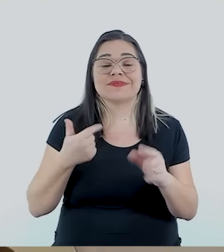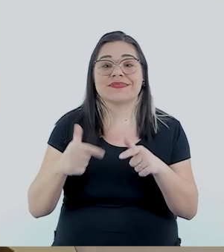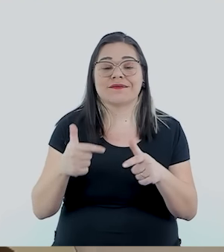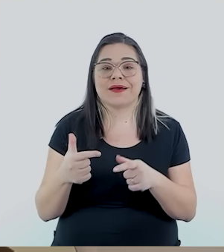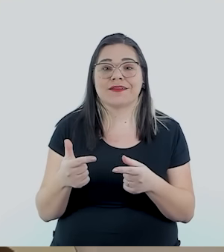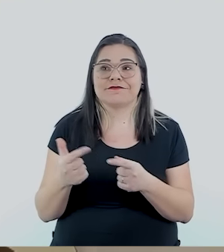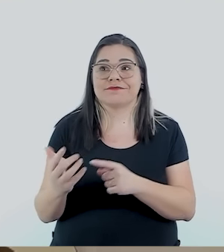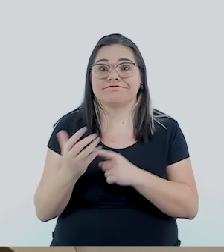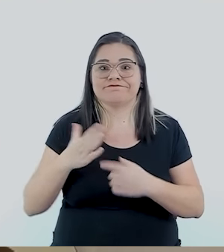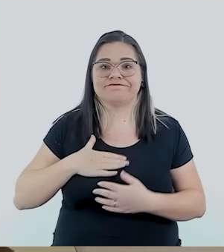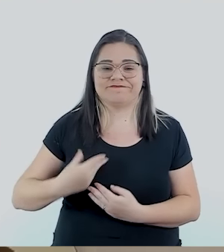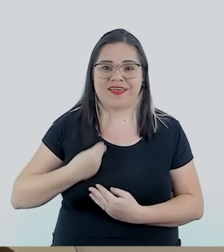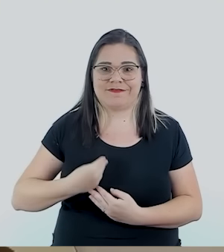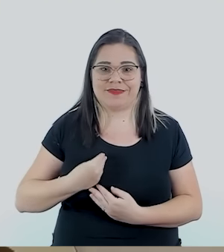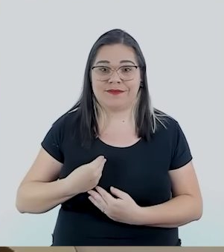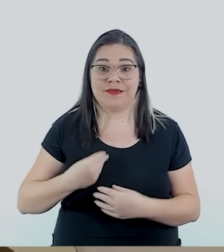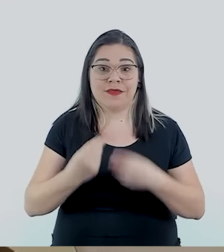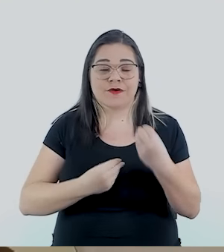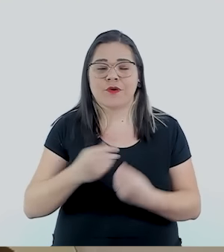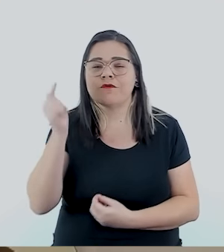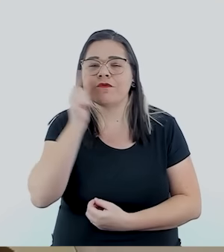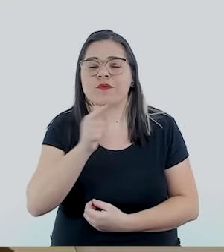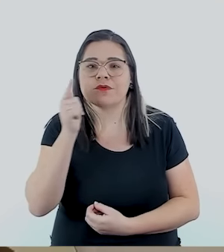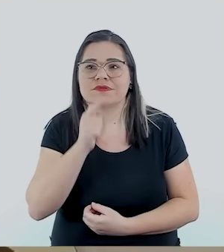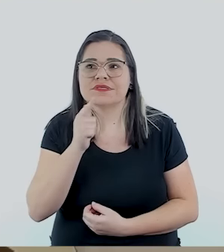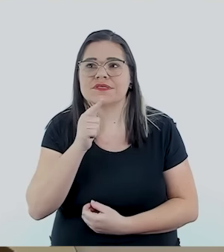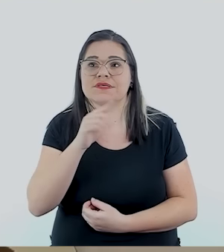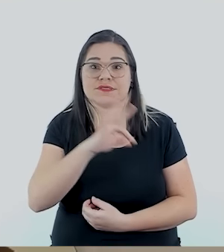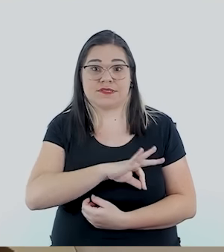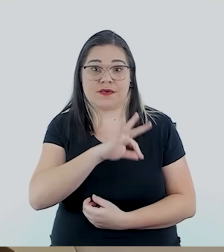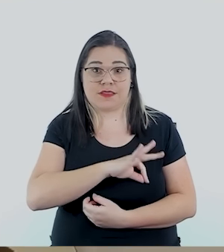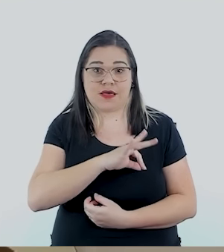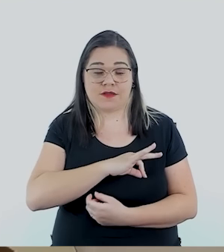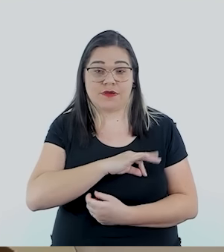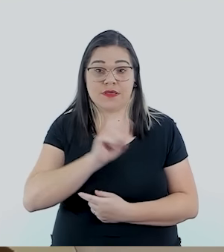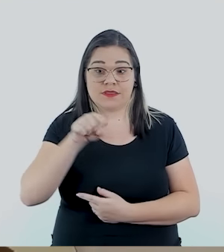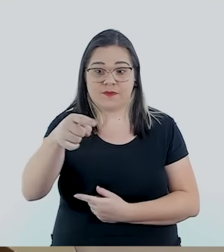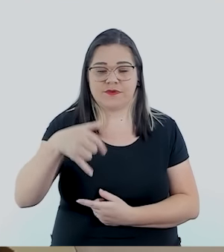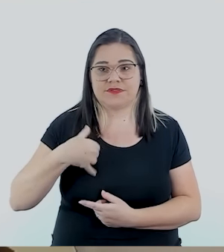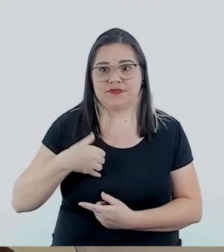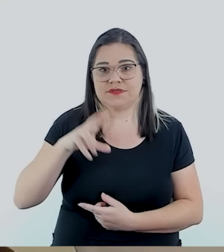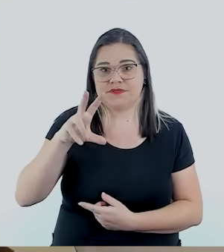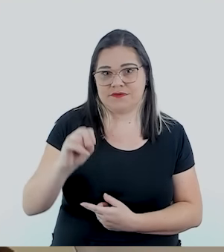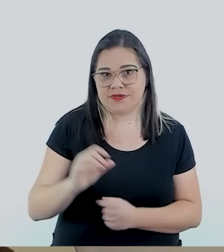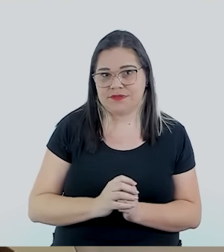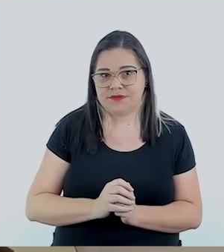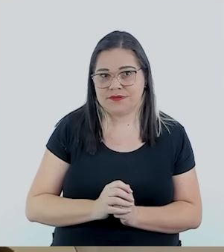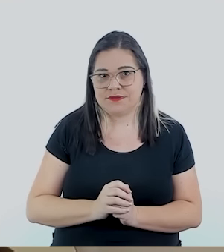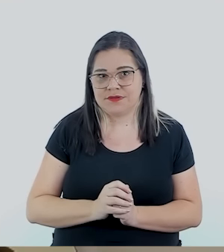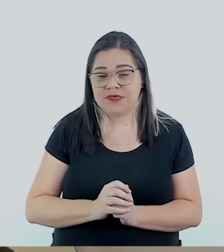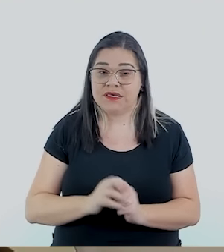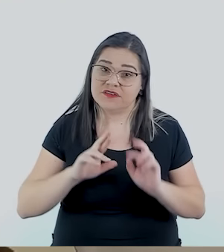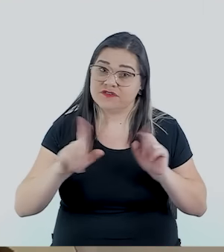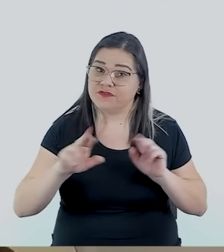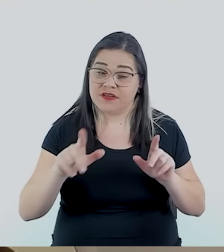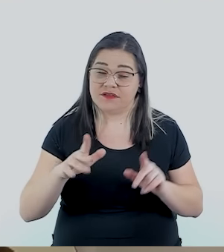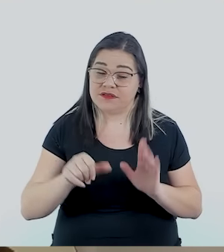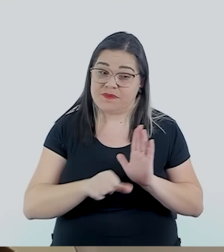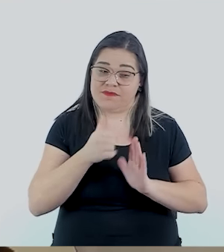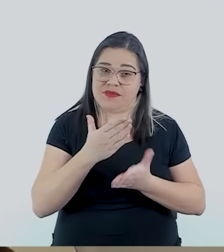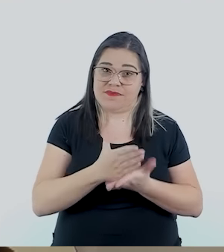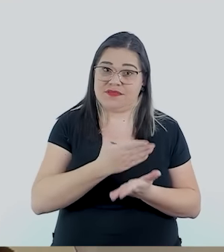manifestar como que eu vou conseguir e me monetizar na segunda metade da vida que provavelmente vai é diferente da primeira a